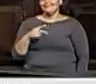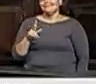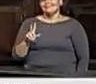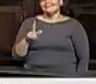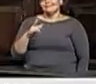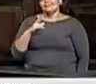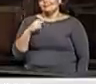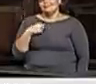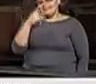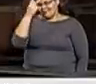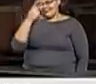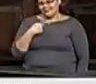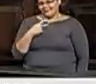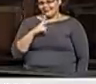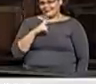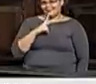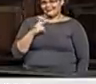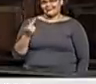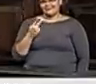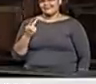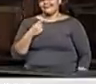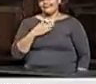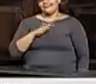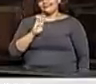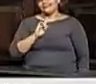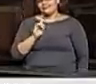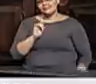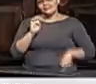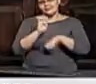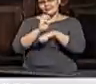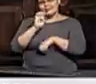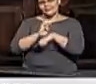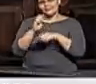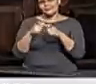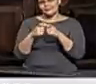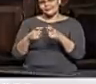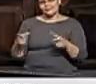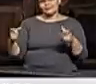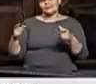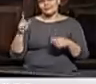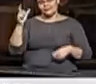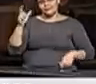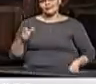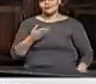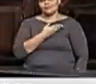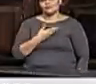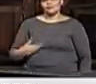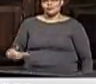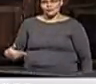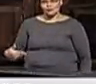pessoal. O Estado é muito maior do que o seu governante.